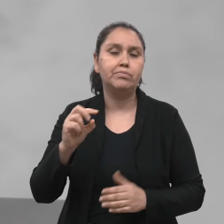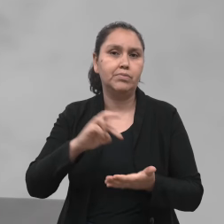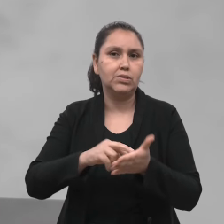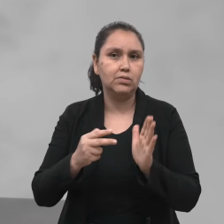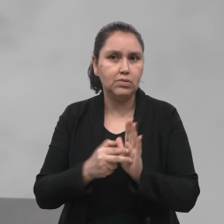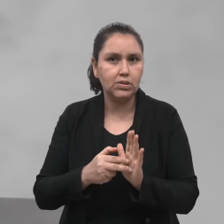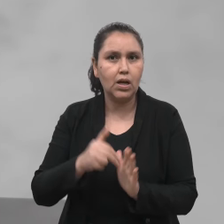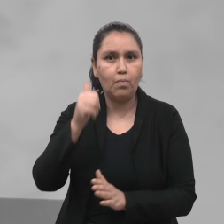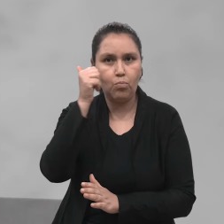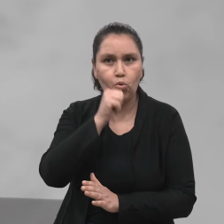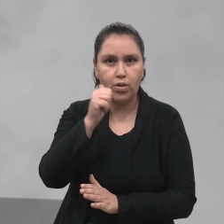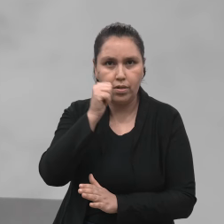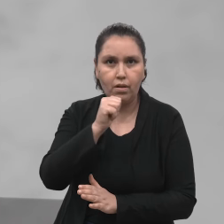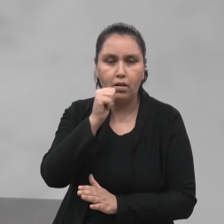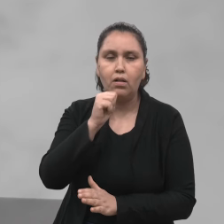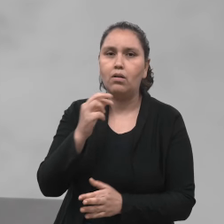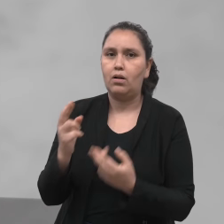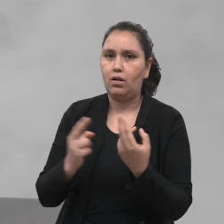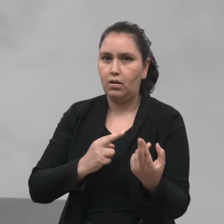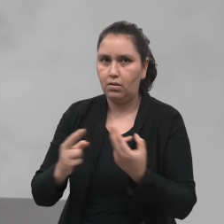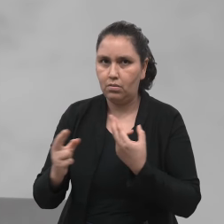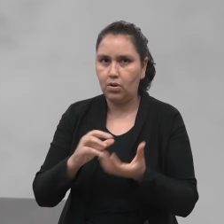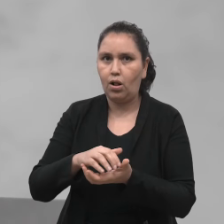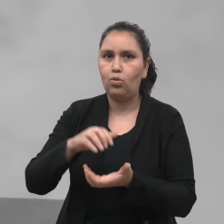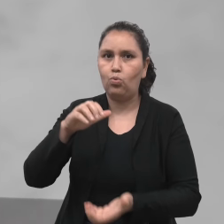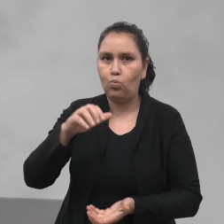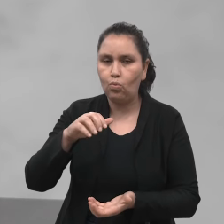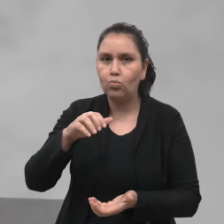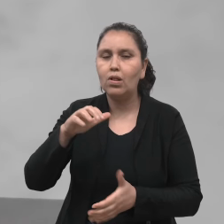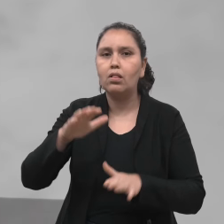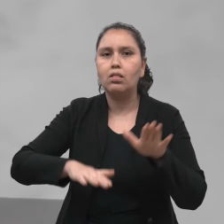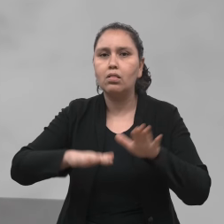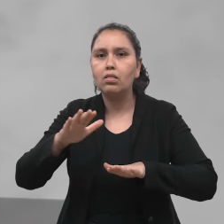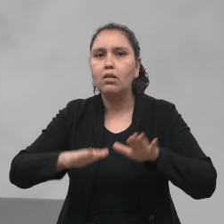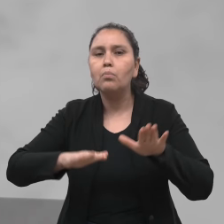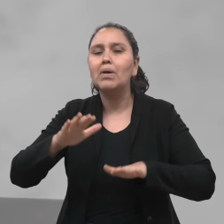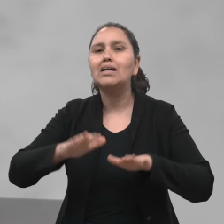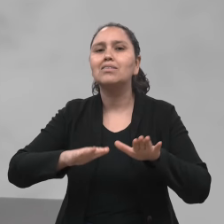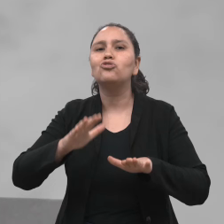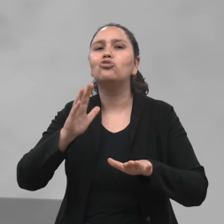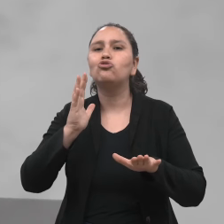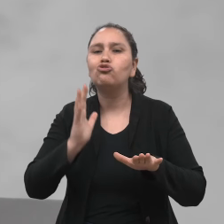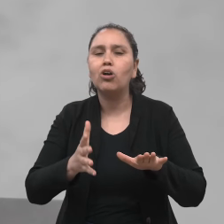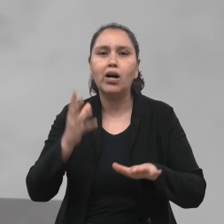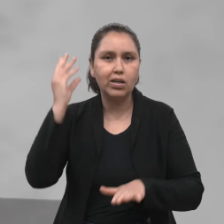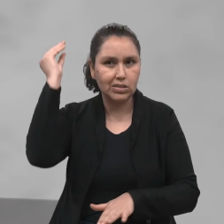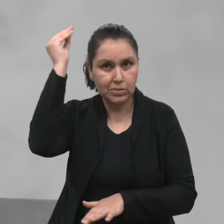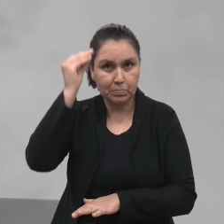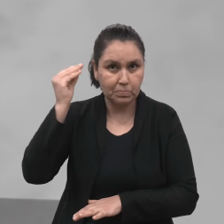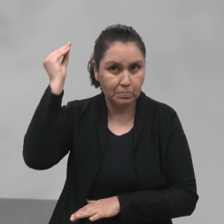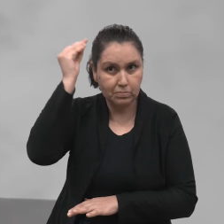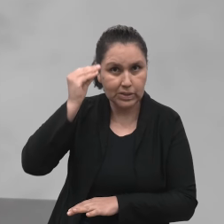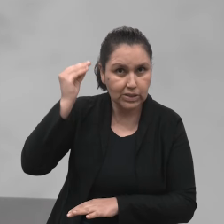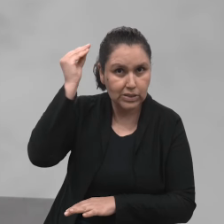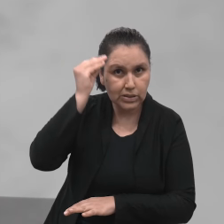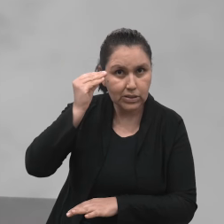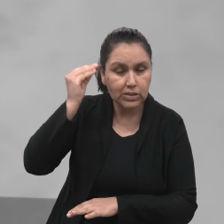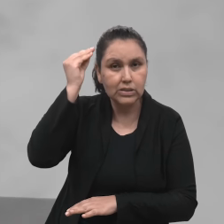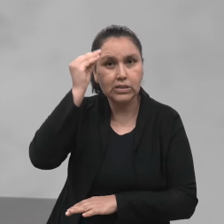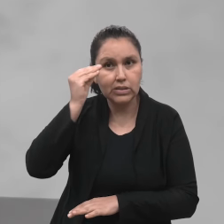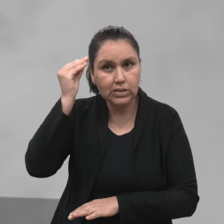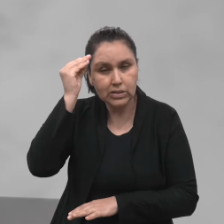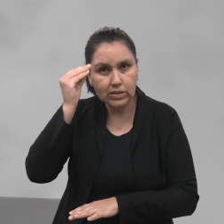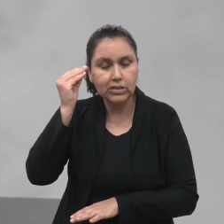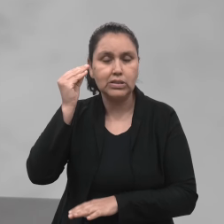a familiaridade. Uma mulher que vive um relacionamento violento na vida adulta, nem sempre é o primeiro relacionamento violento que ela teve, né? Nós somos marcados